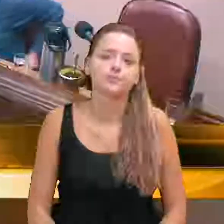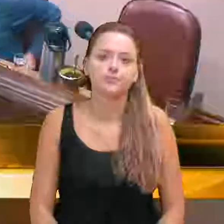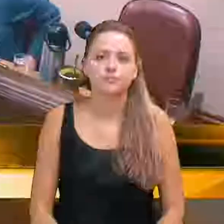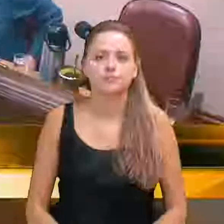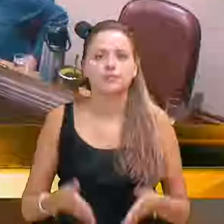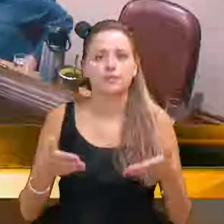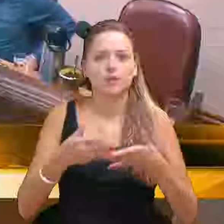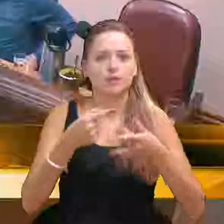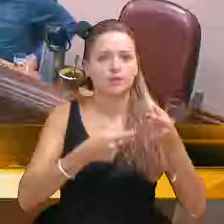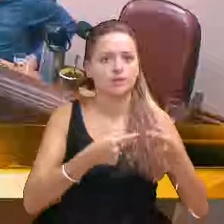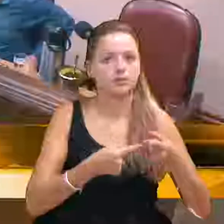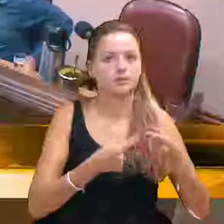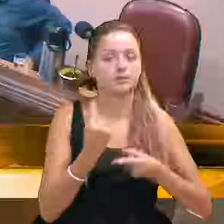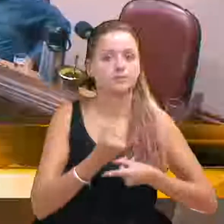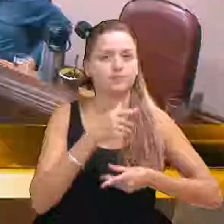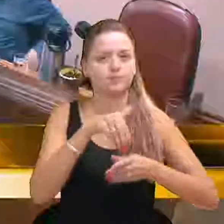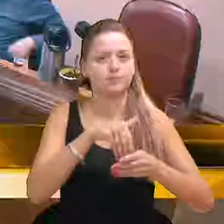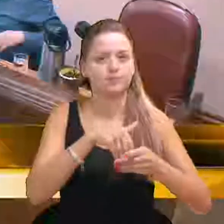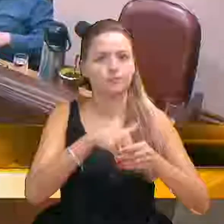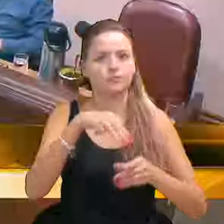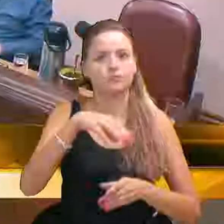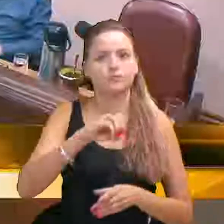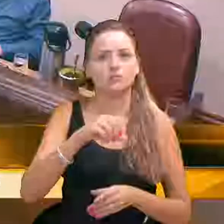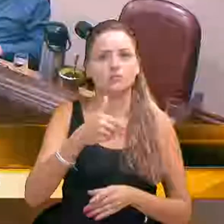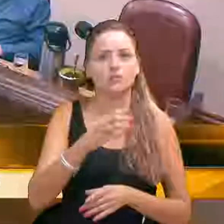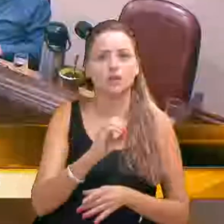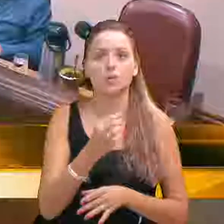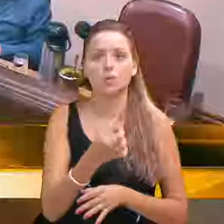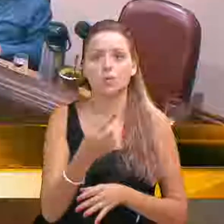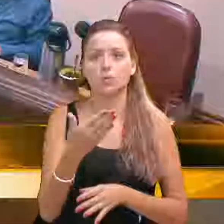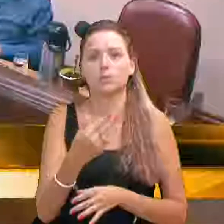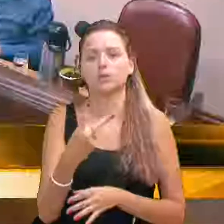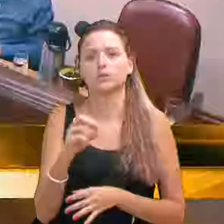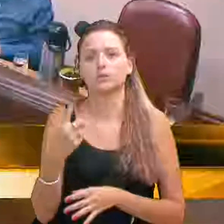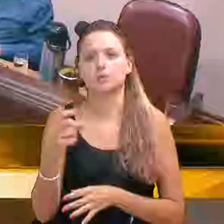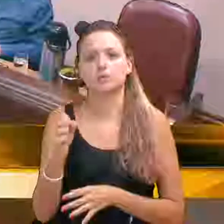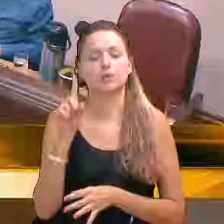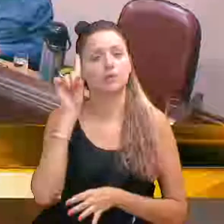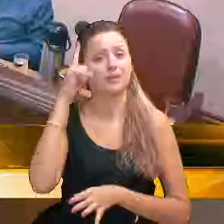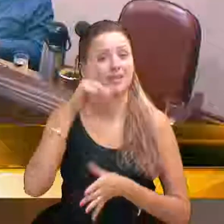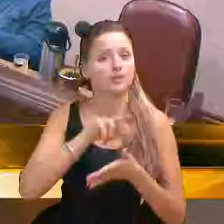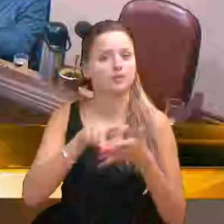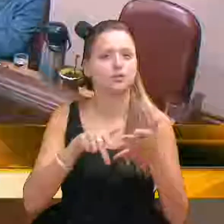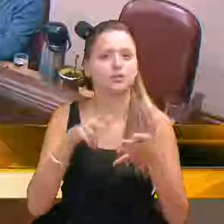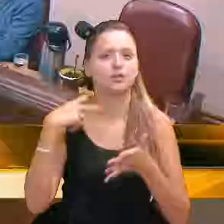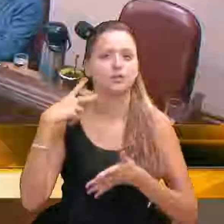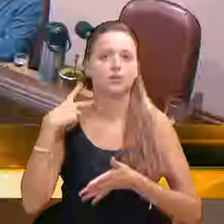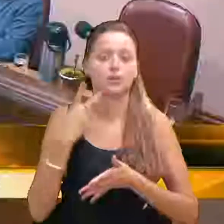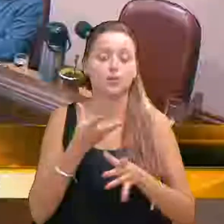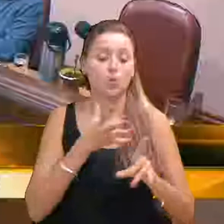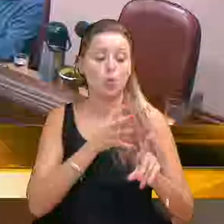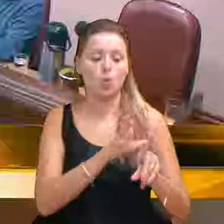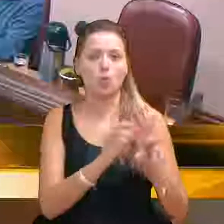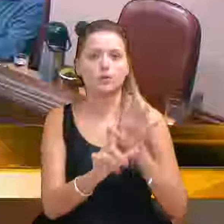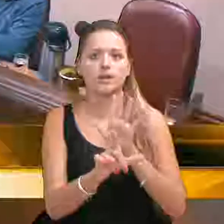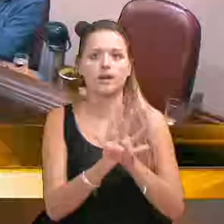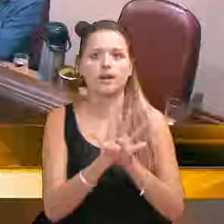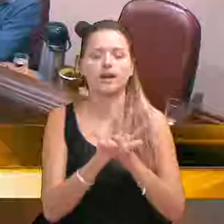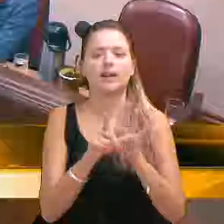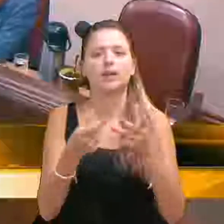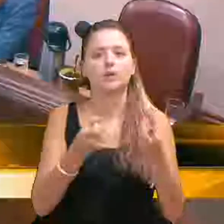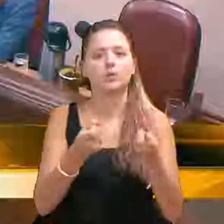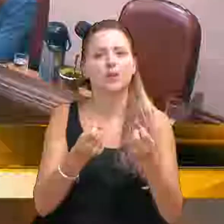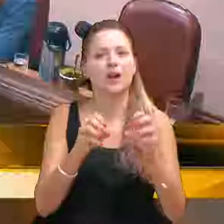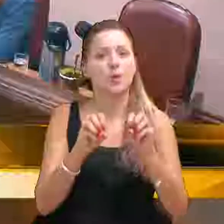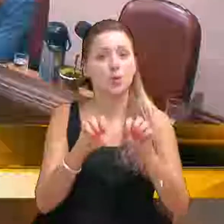Em discussão única e votação, a moção número 1/2018, de autoria coletiva, moção de repúdio à lei dos faróis acesos.